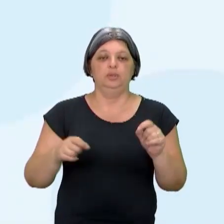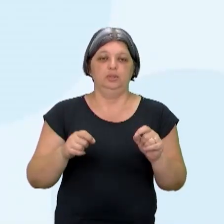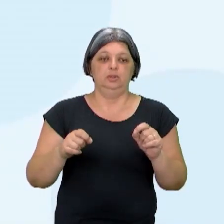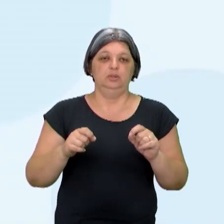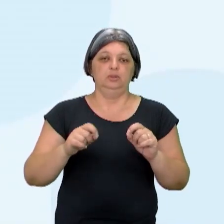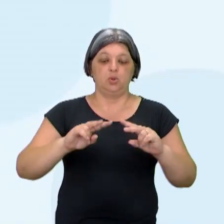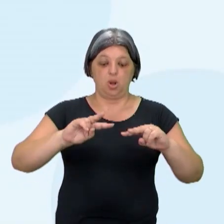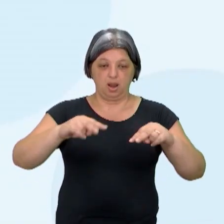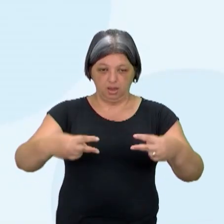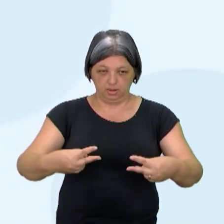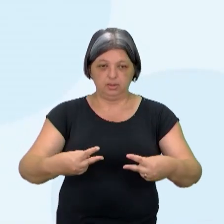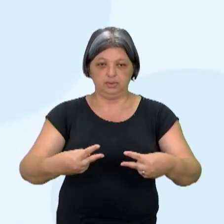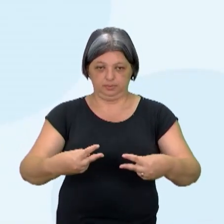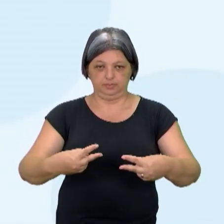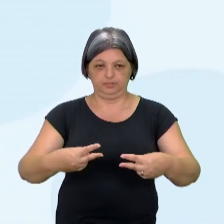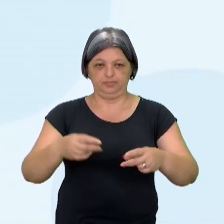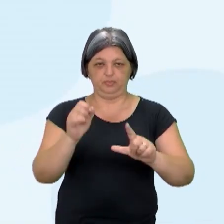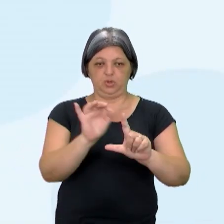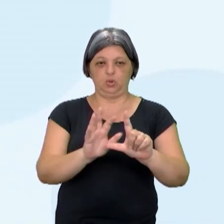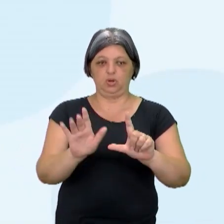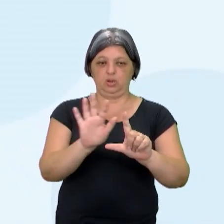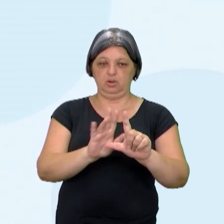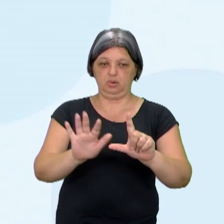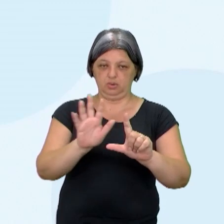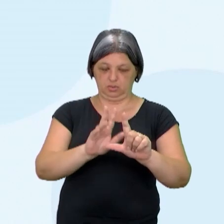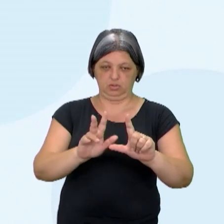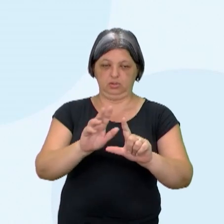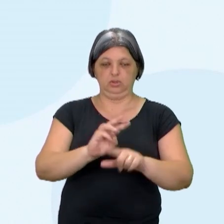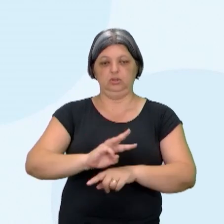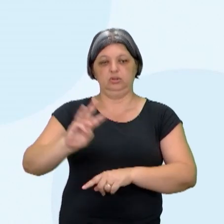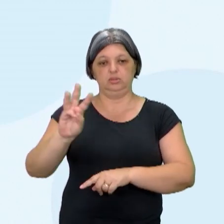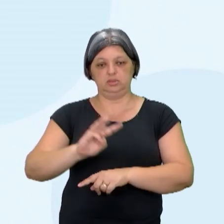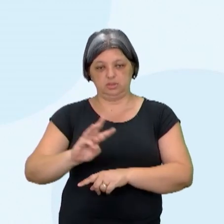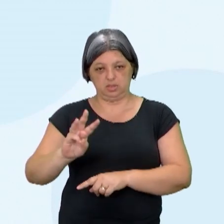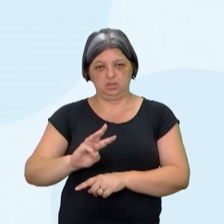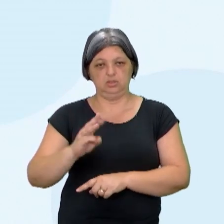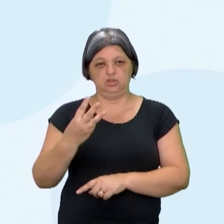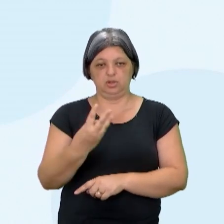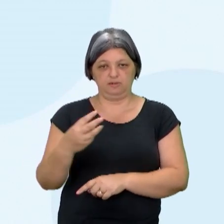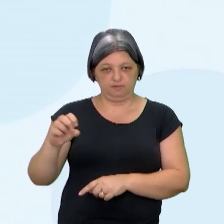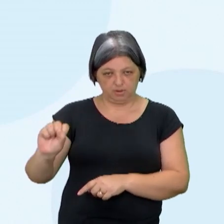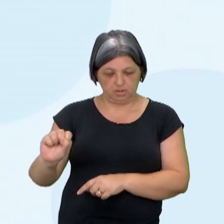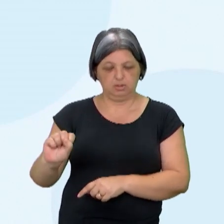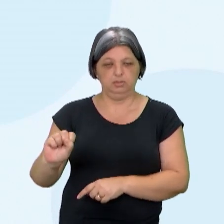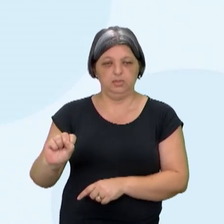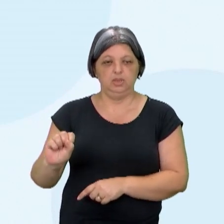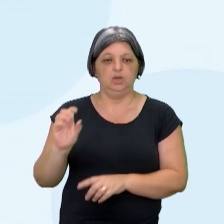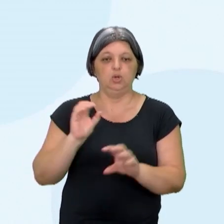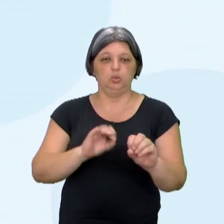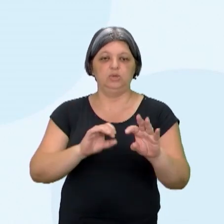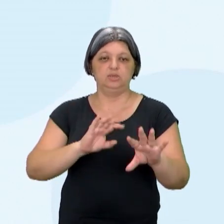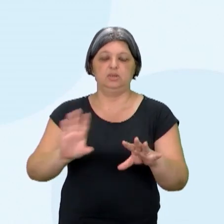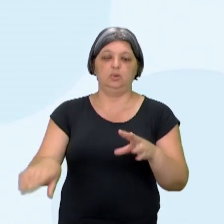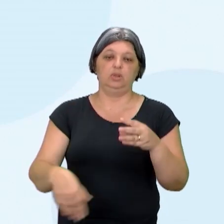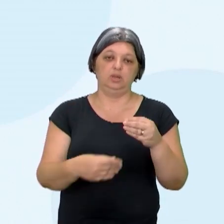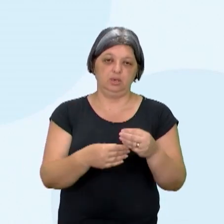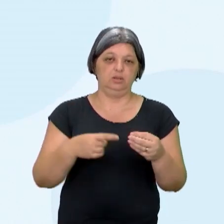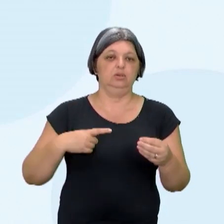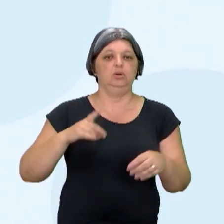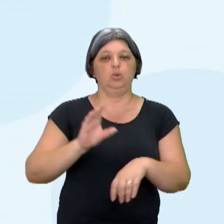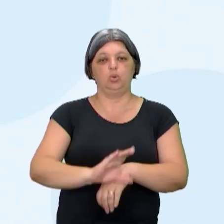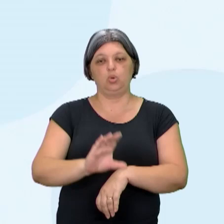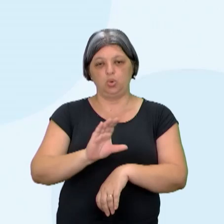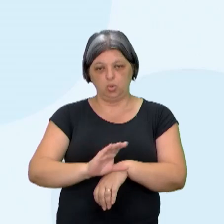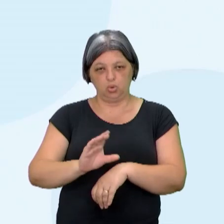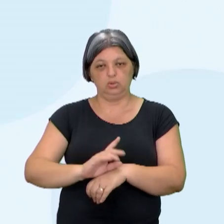o link, né, e o QR Code do site da EFAP, do Ensino Integral, onde vocês vão encontrar os cursos, os cadernos que eu